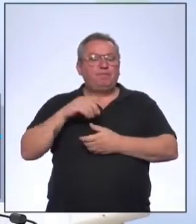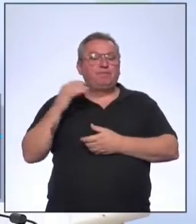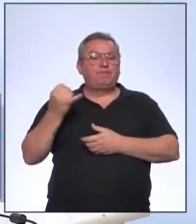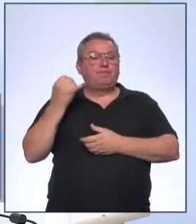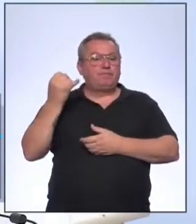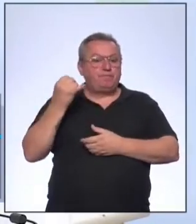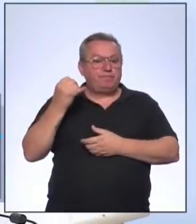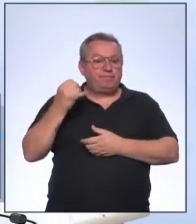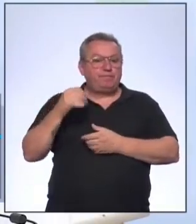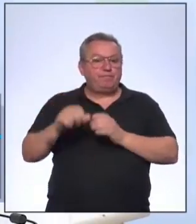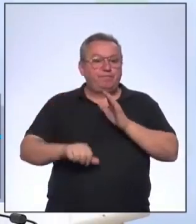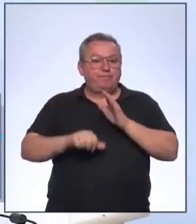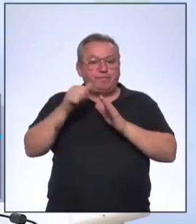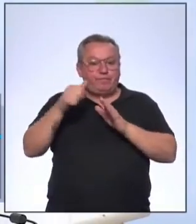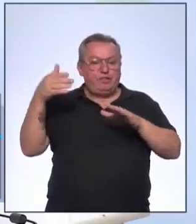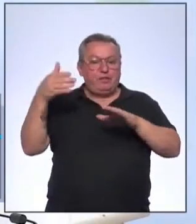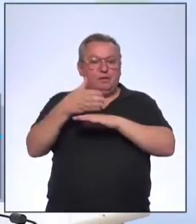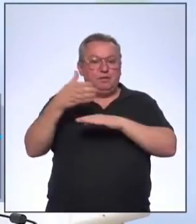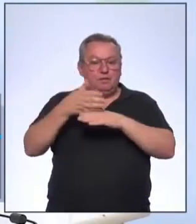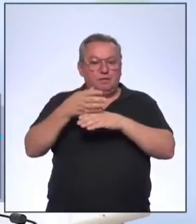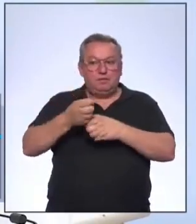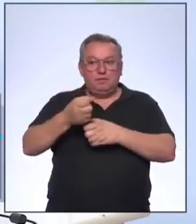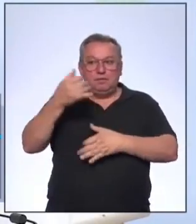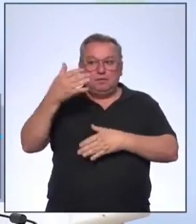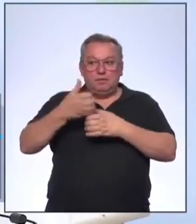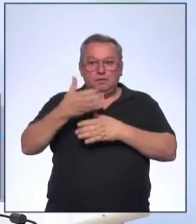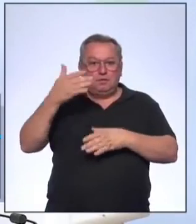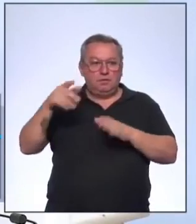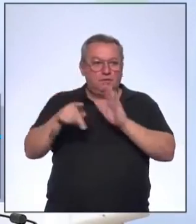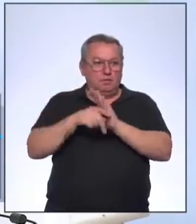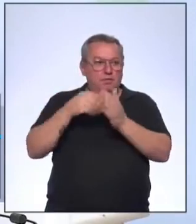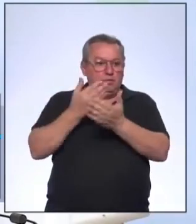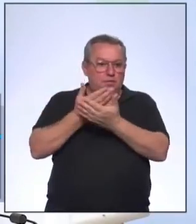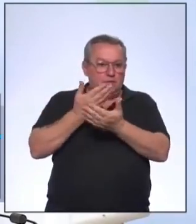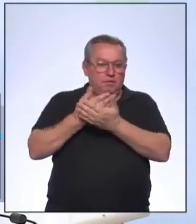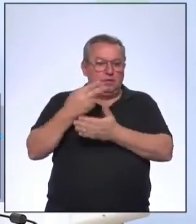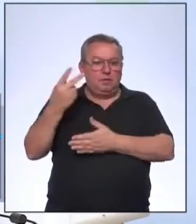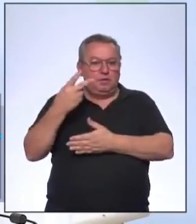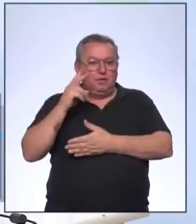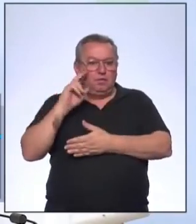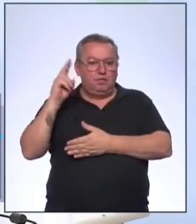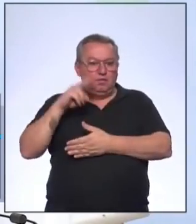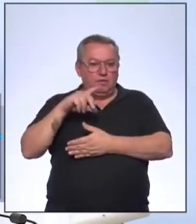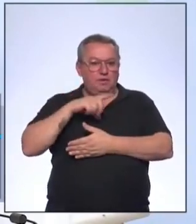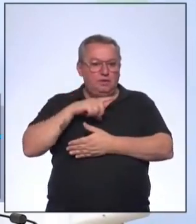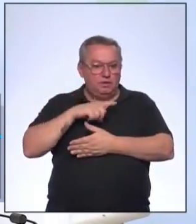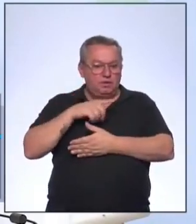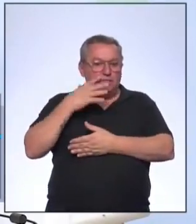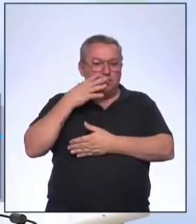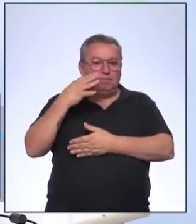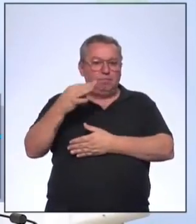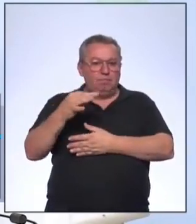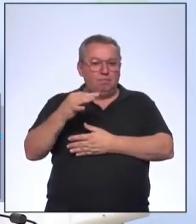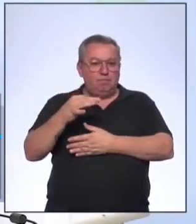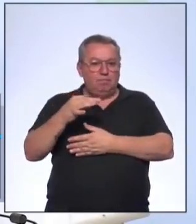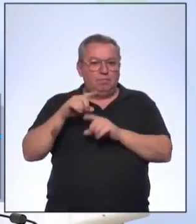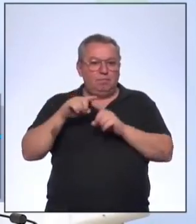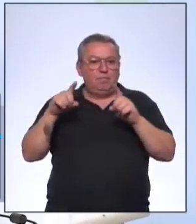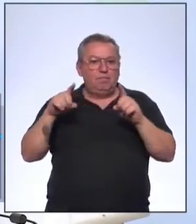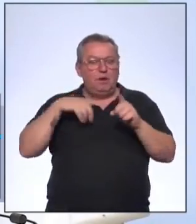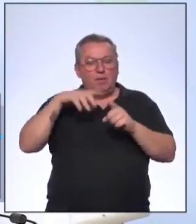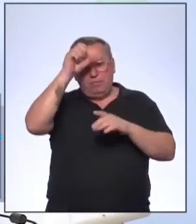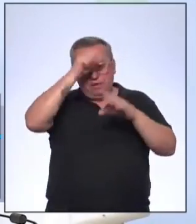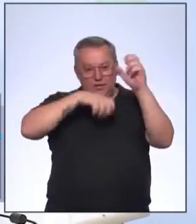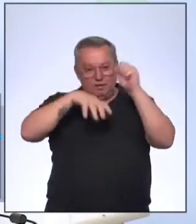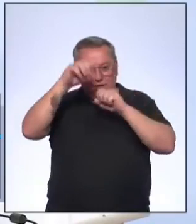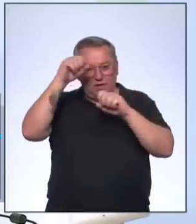aí, primeiro, a participação do chat é importante para a dinâmica da aula, e segundo, para ver que realmente vocês estão prestando atenção aí e aprendendo,